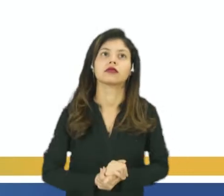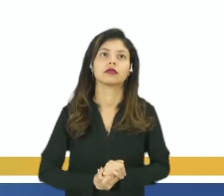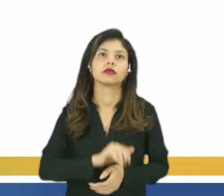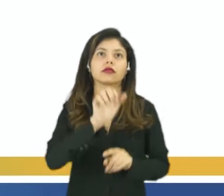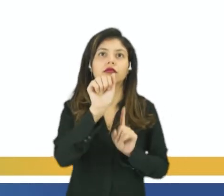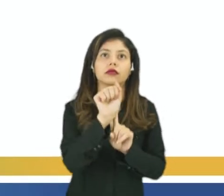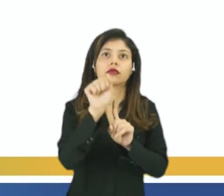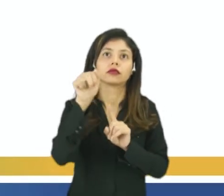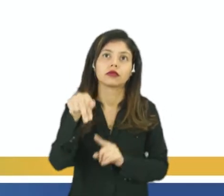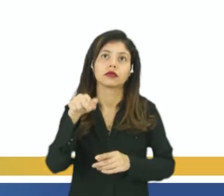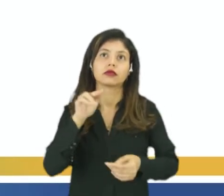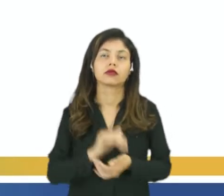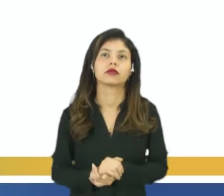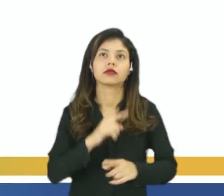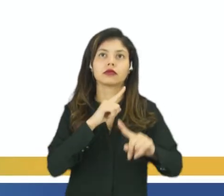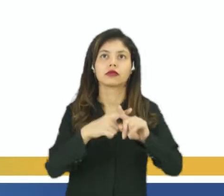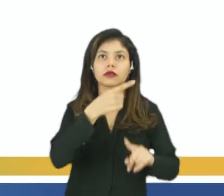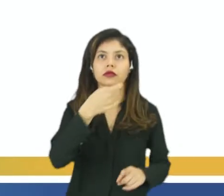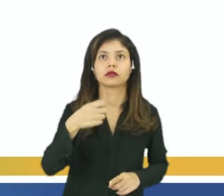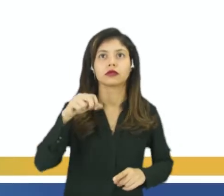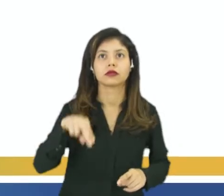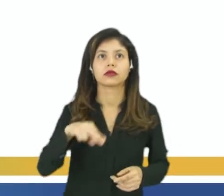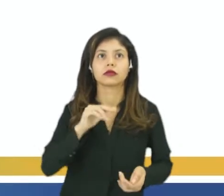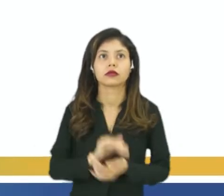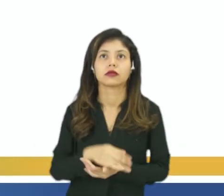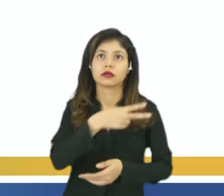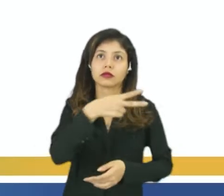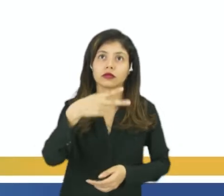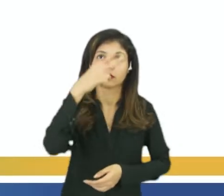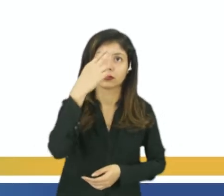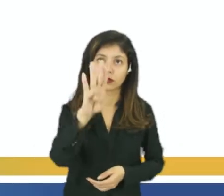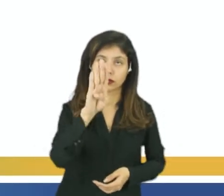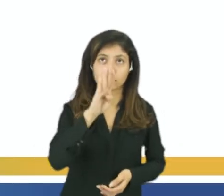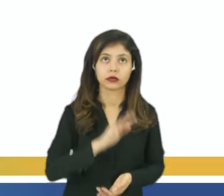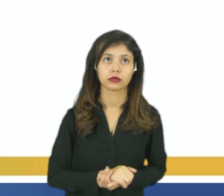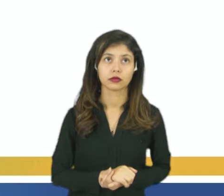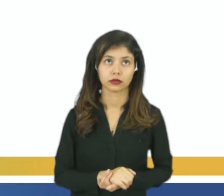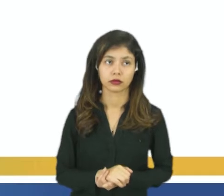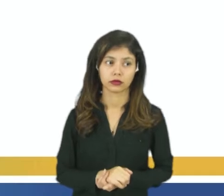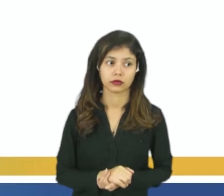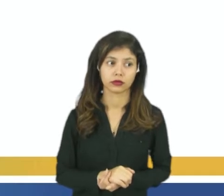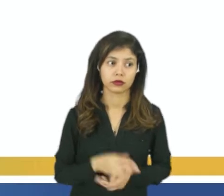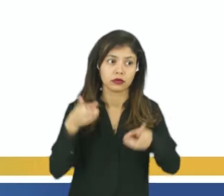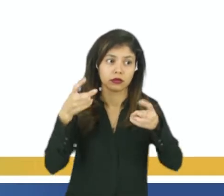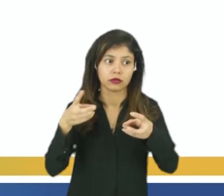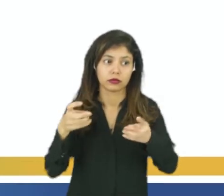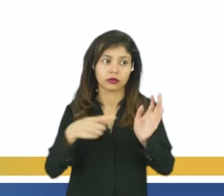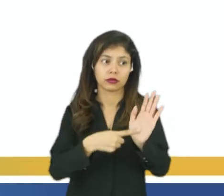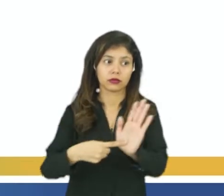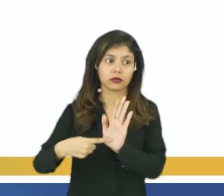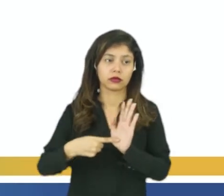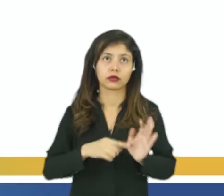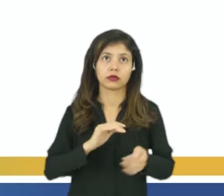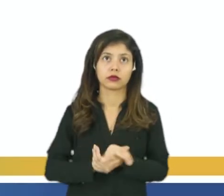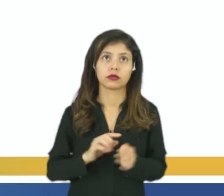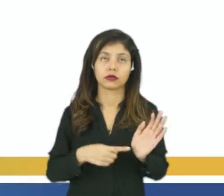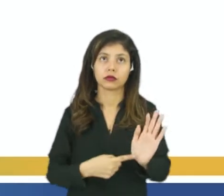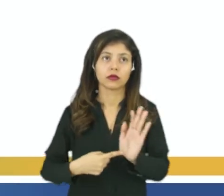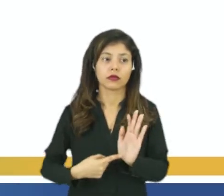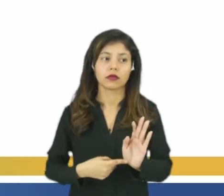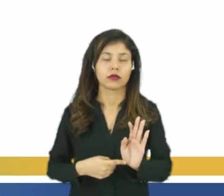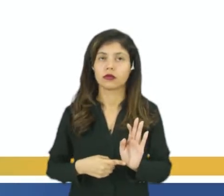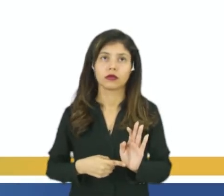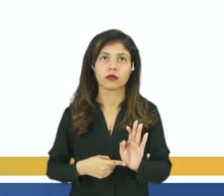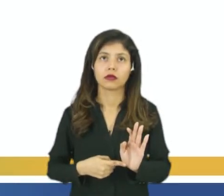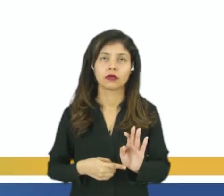AN vezes o XN, é igual a B. E aí vocês percebam que essa é a